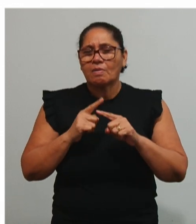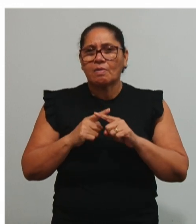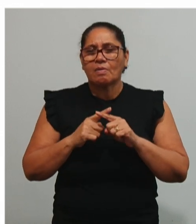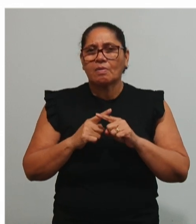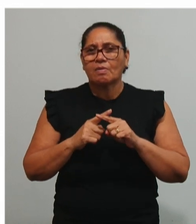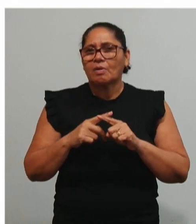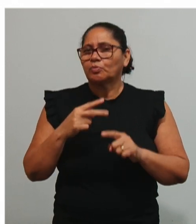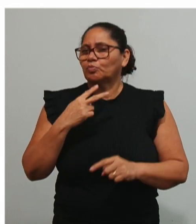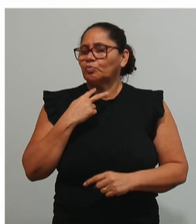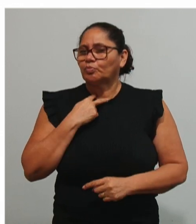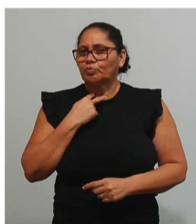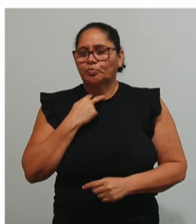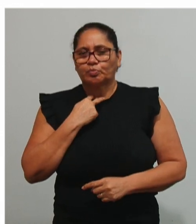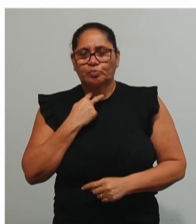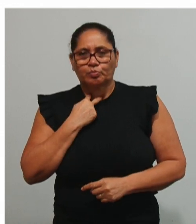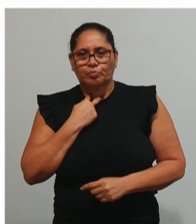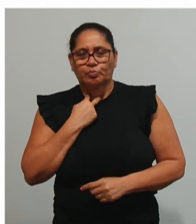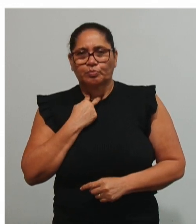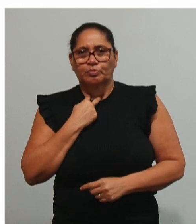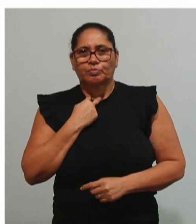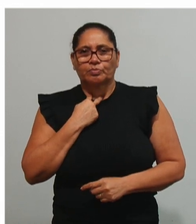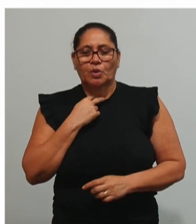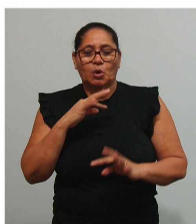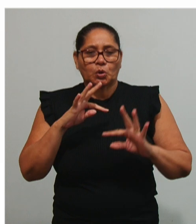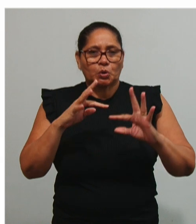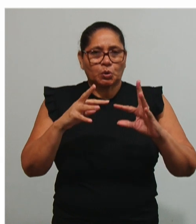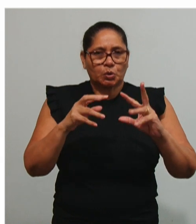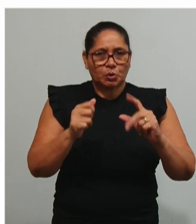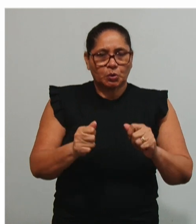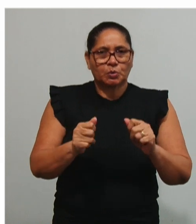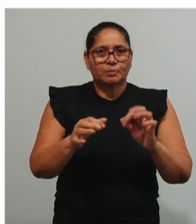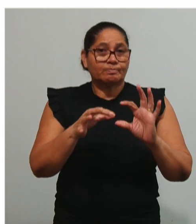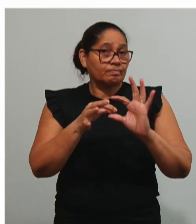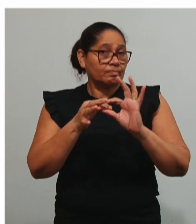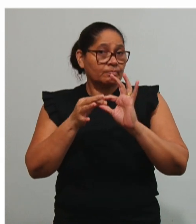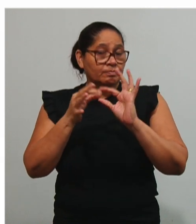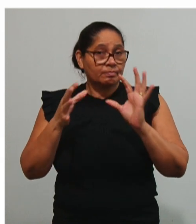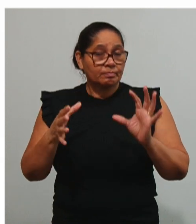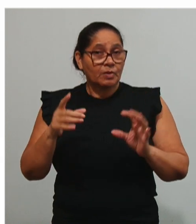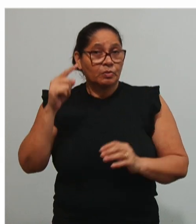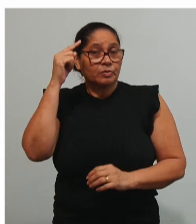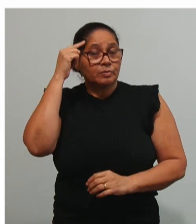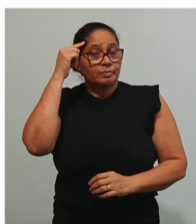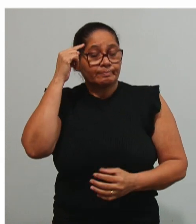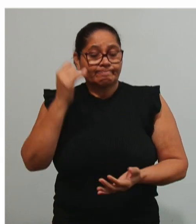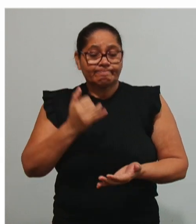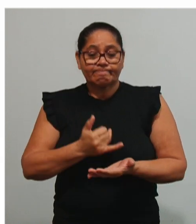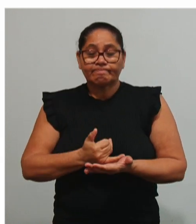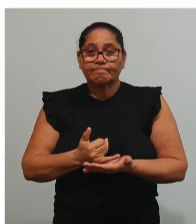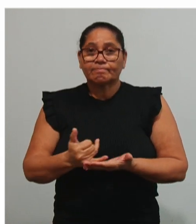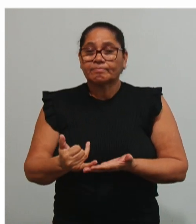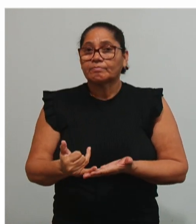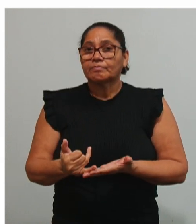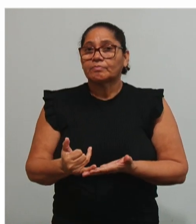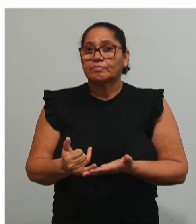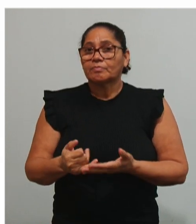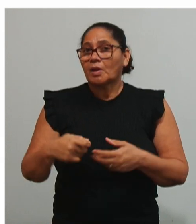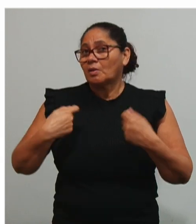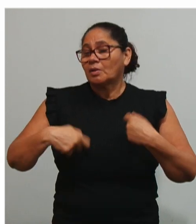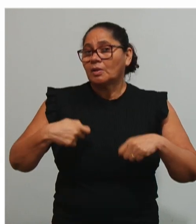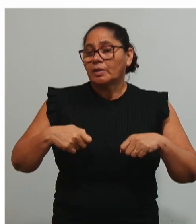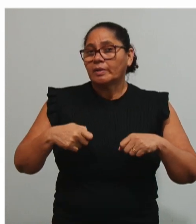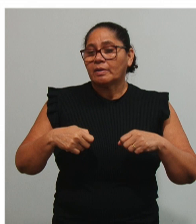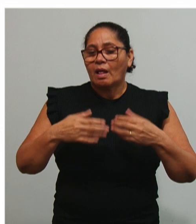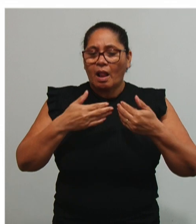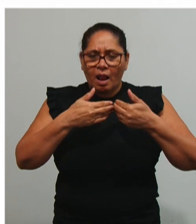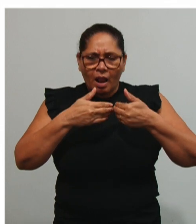se pode ter a total deliberação em relação àquilo que foi pensado inicialmente, você precisa estar aberto